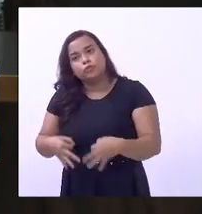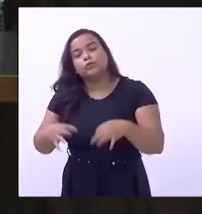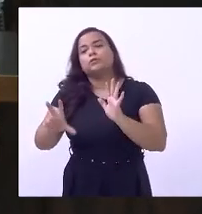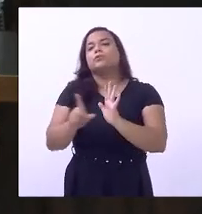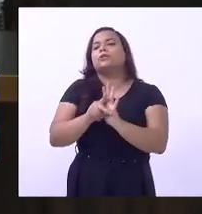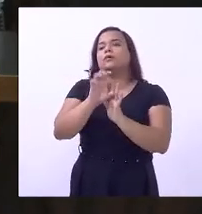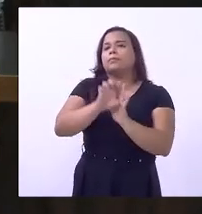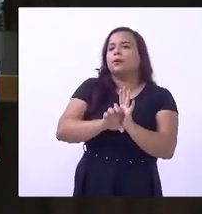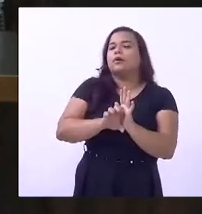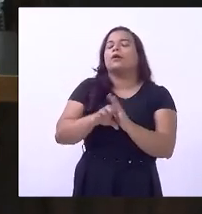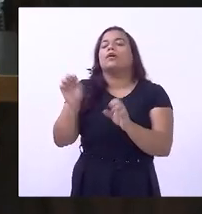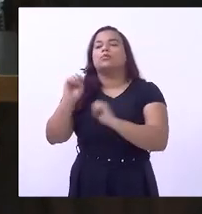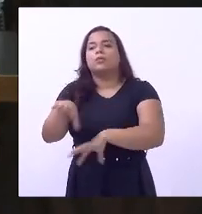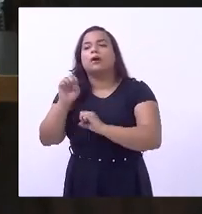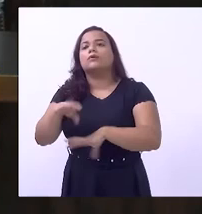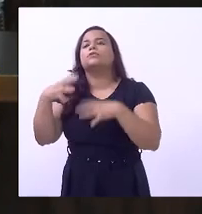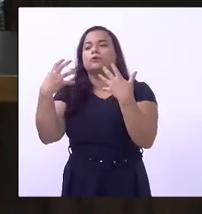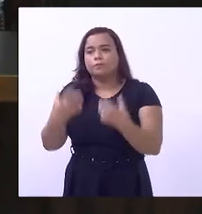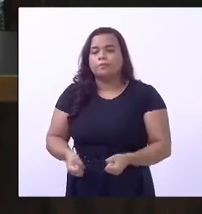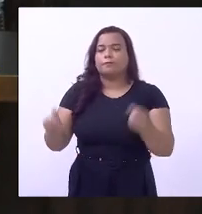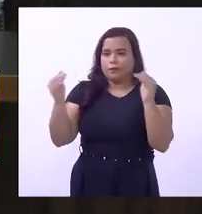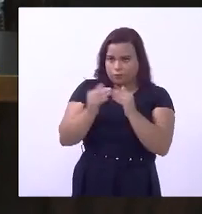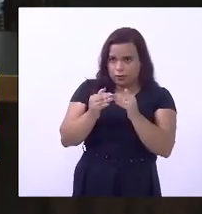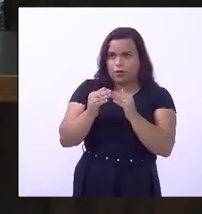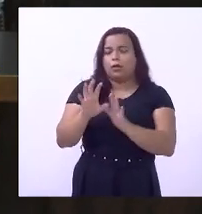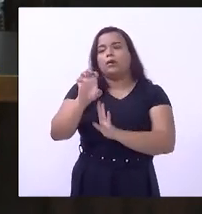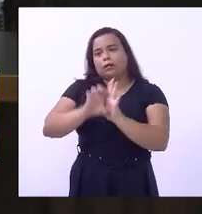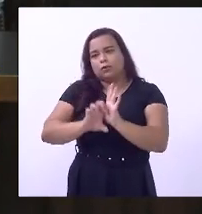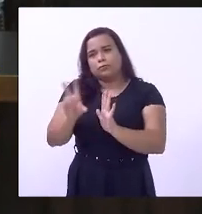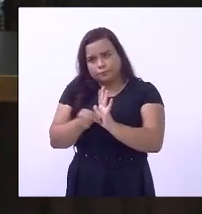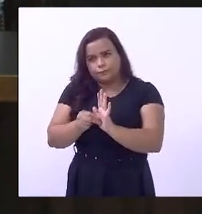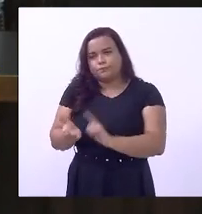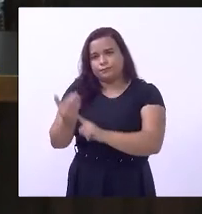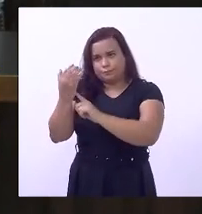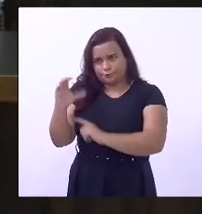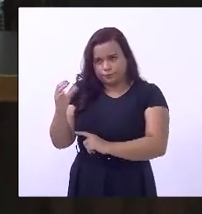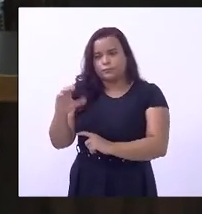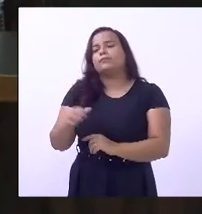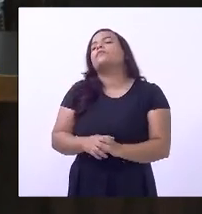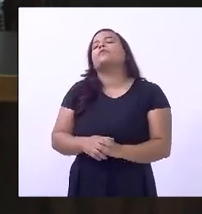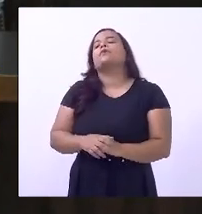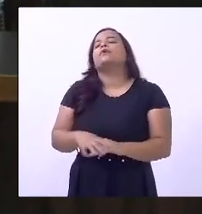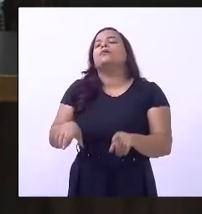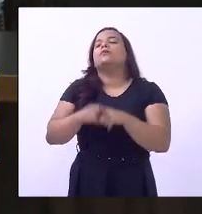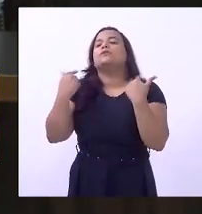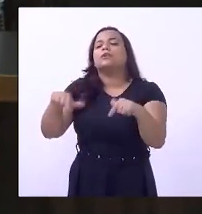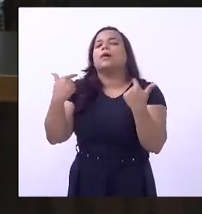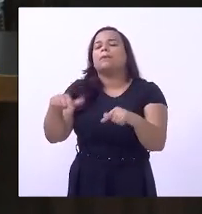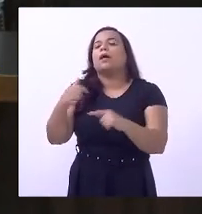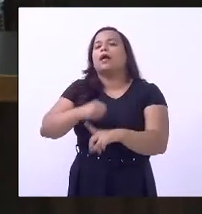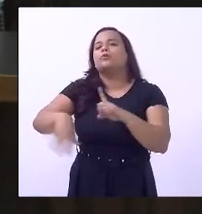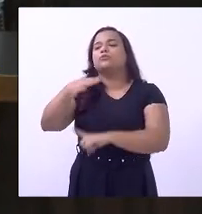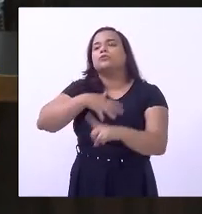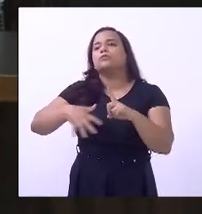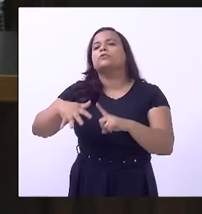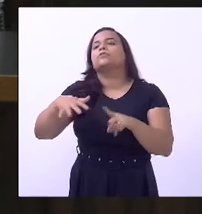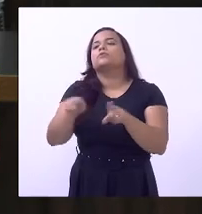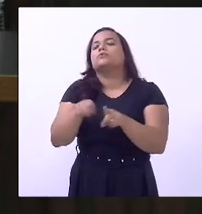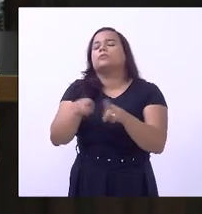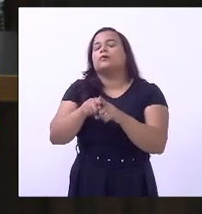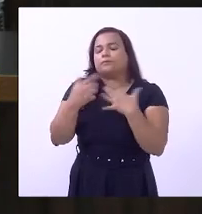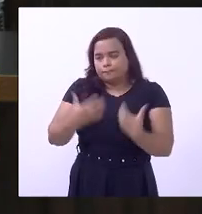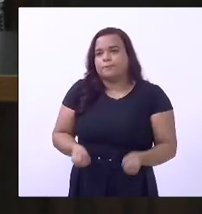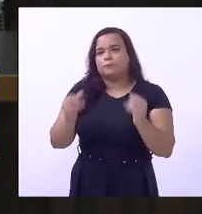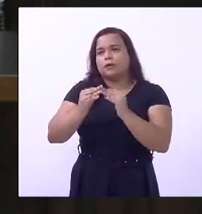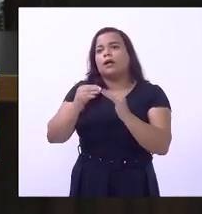educação, favorável. Ciência e tecnologia, favorável. Com emendas. De trabalho, legislação social e seguridade social, favorável. De orçamento, fiscalização